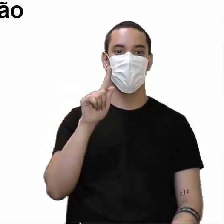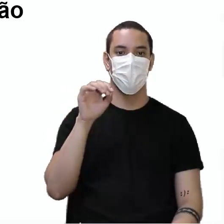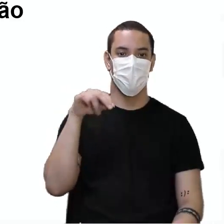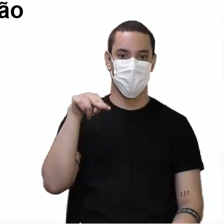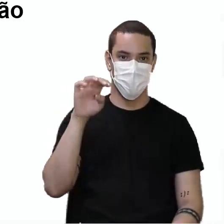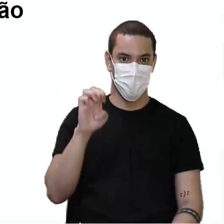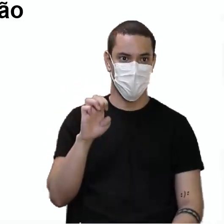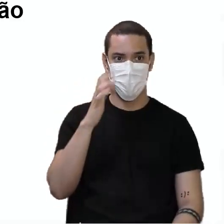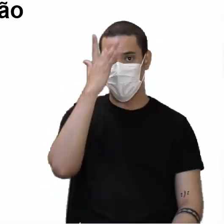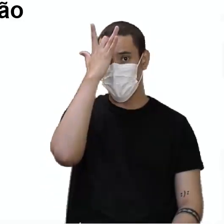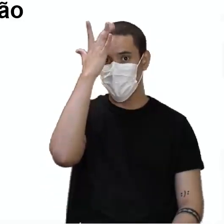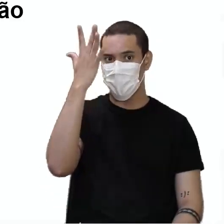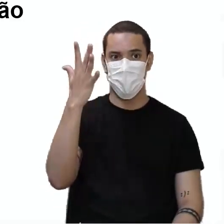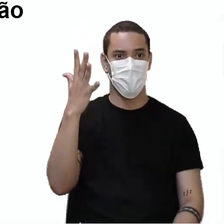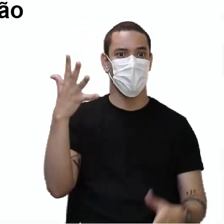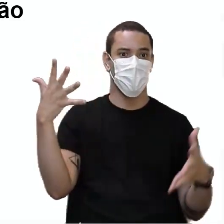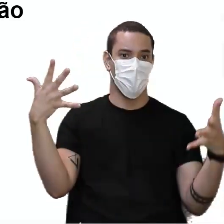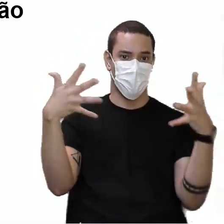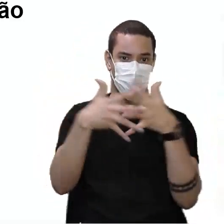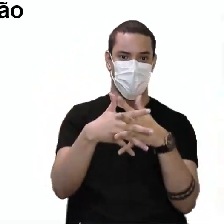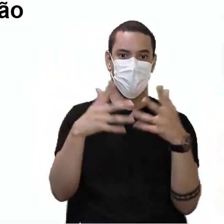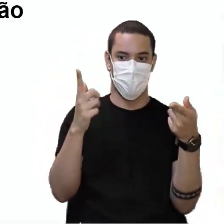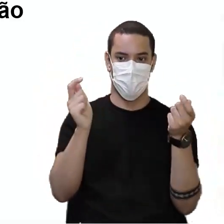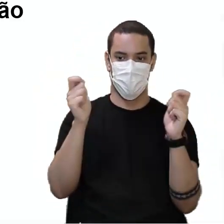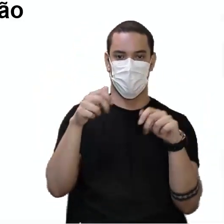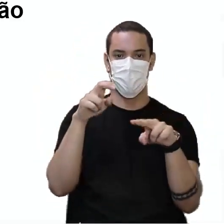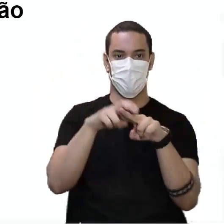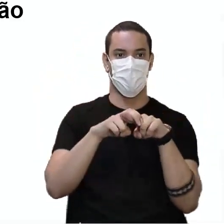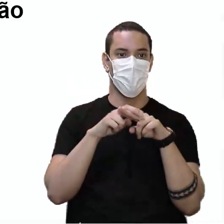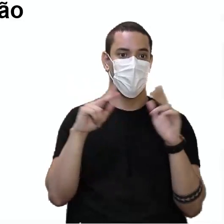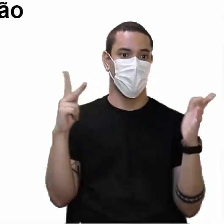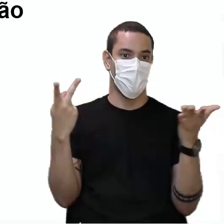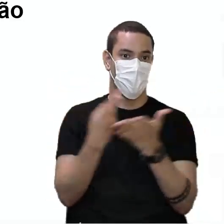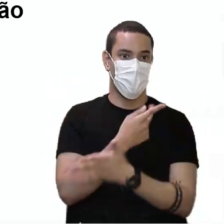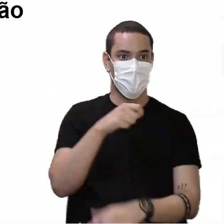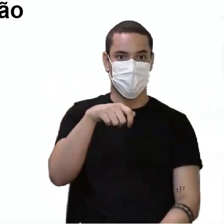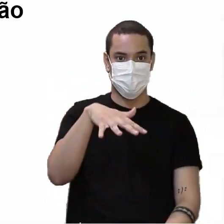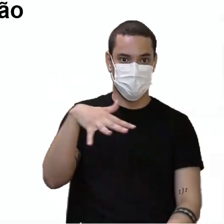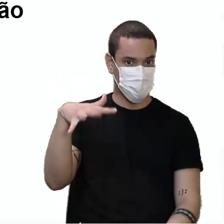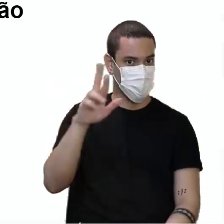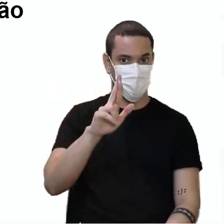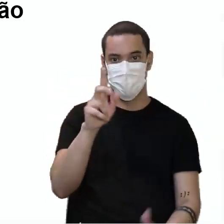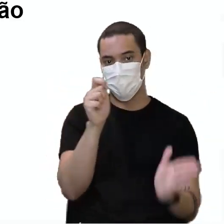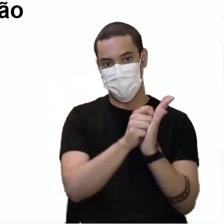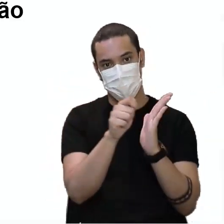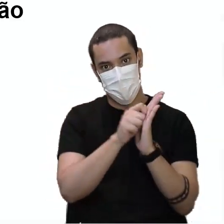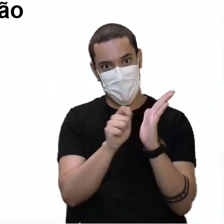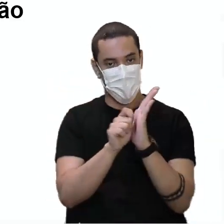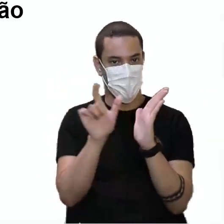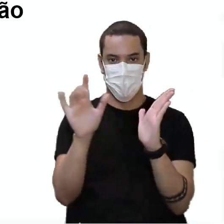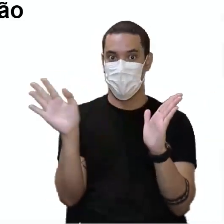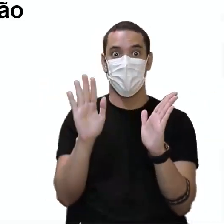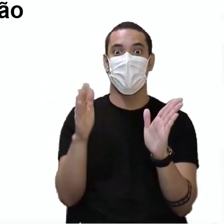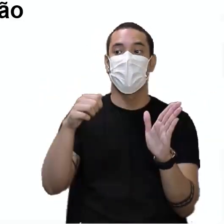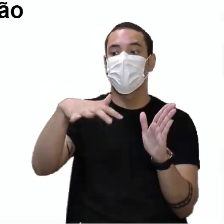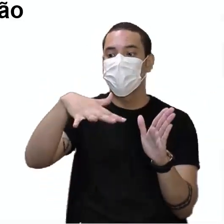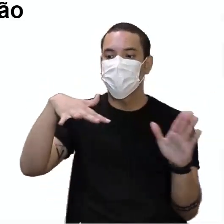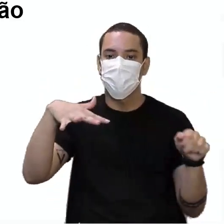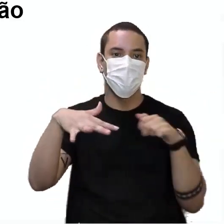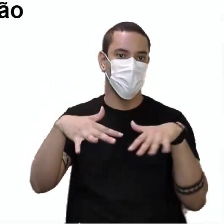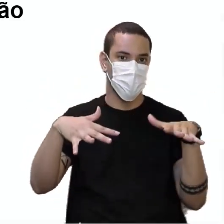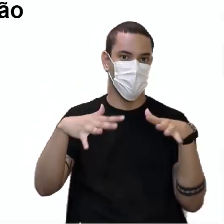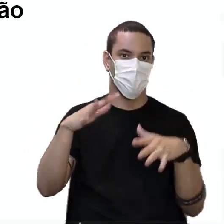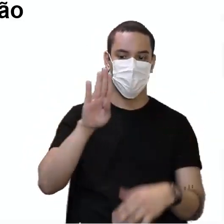são facilmente confundidos por causa da situação, não por causa da escrita e nem da pronúncia, tá? Então, ó, o been, coloca